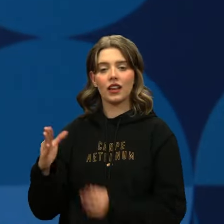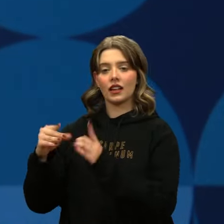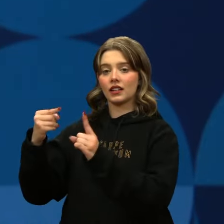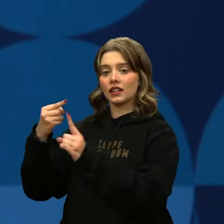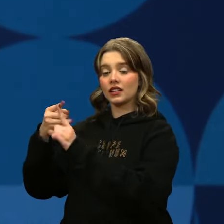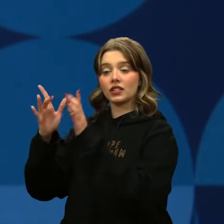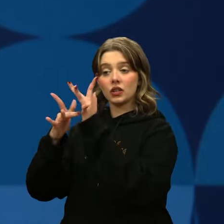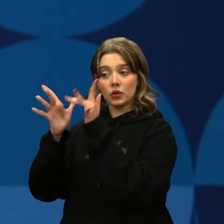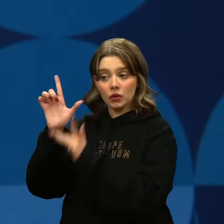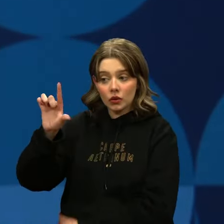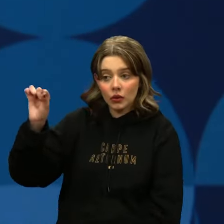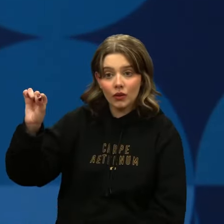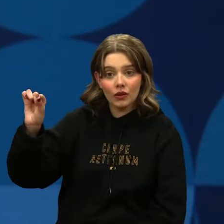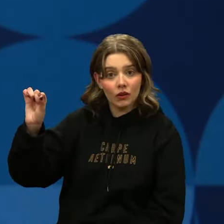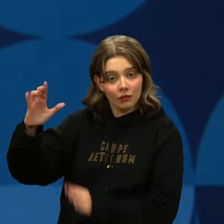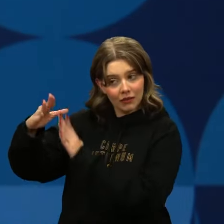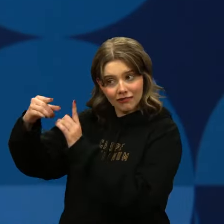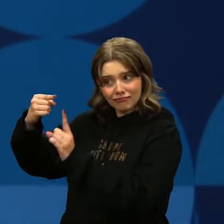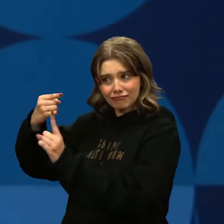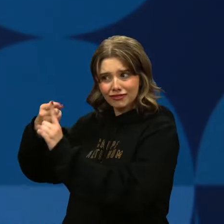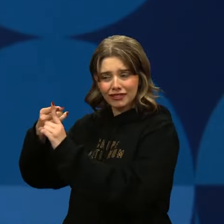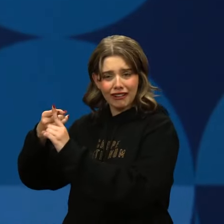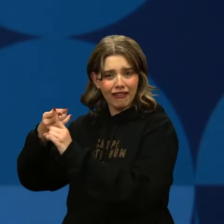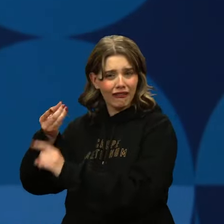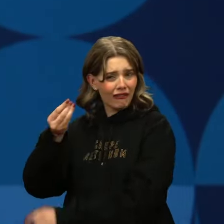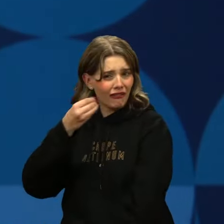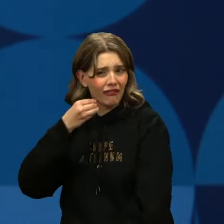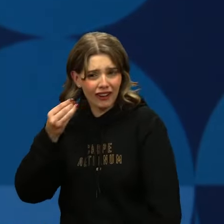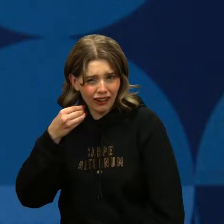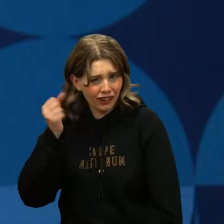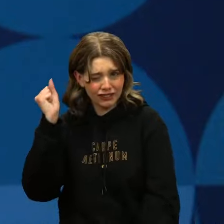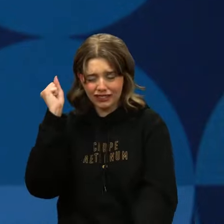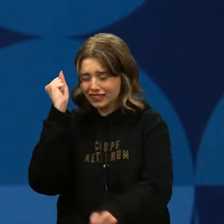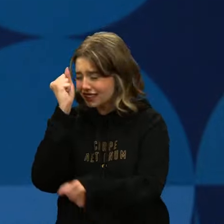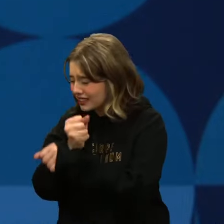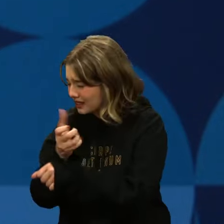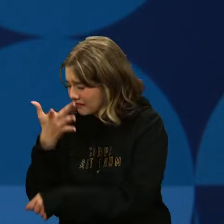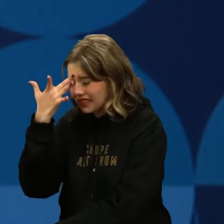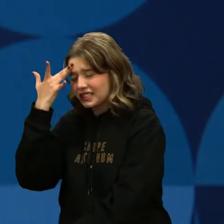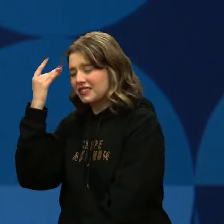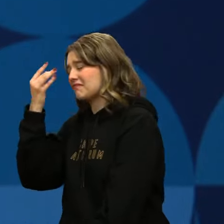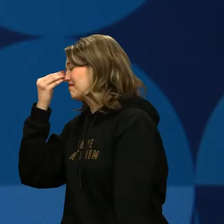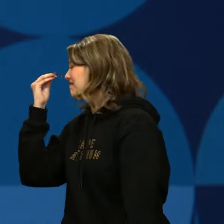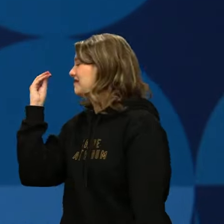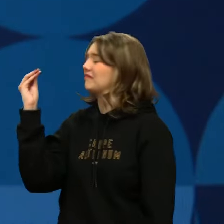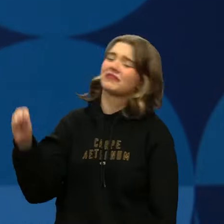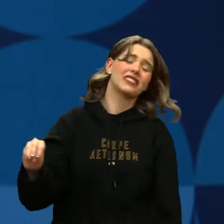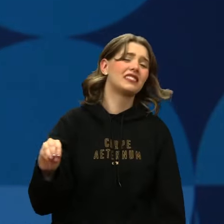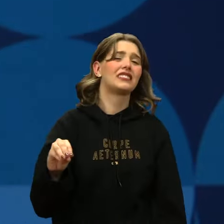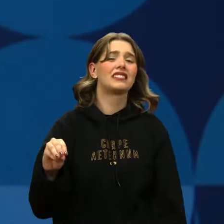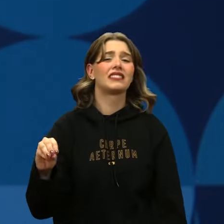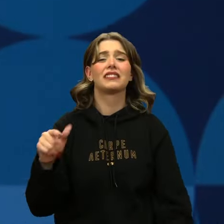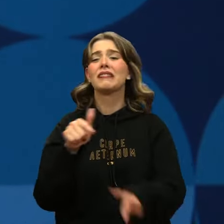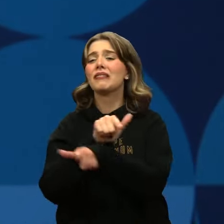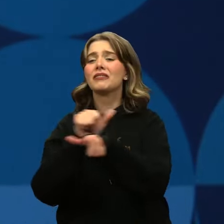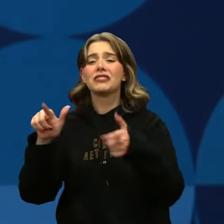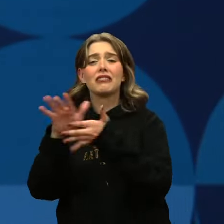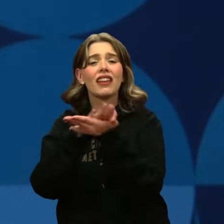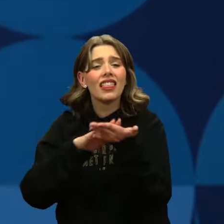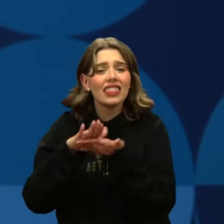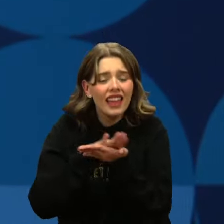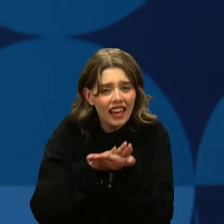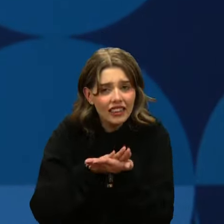dele era uma igreja pequena, fraca, de escravos, pobres, desprezados, perseguidos, sem influência.